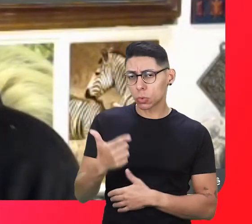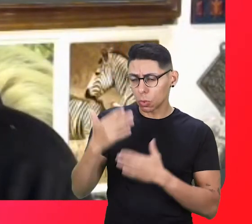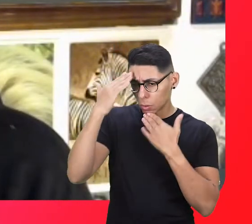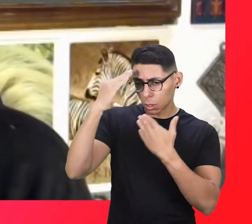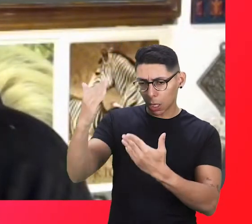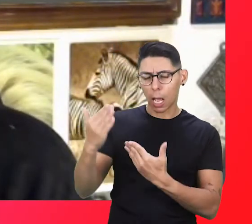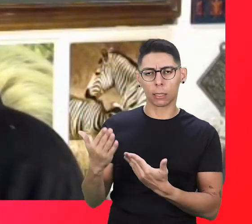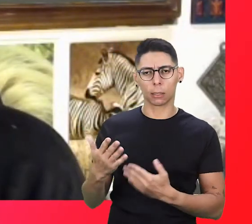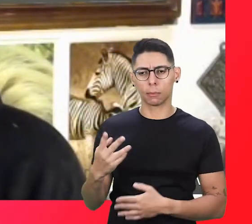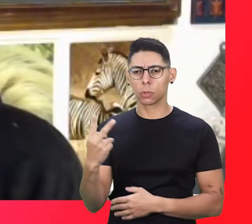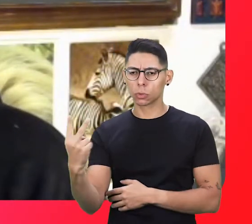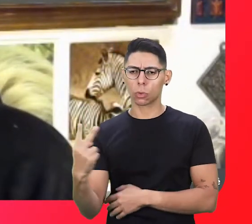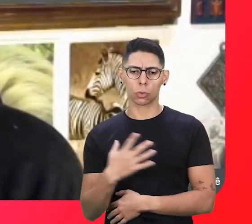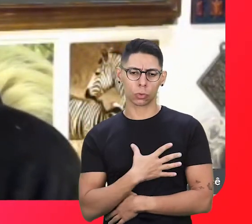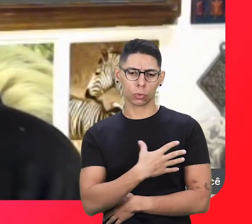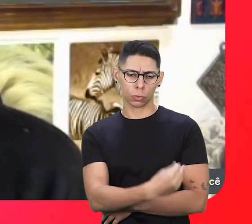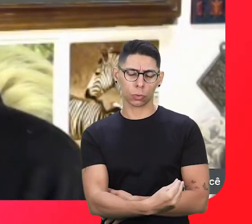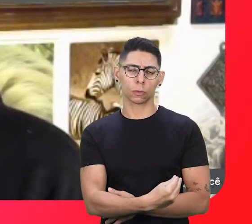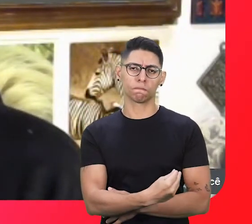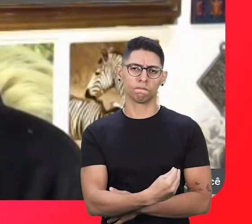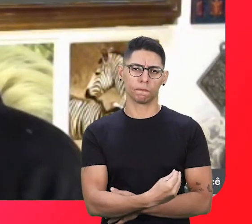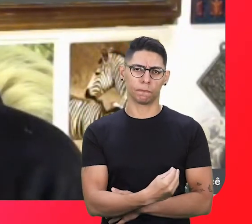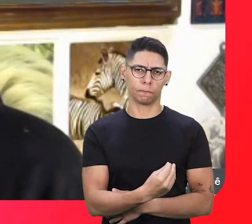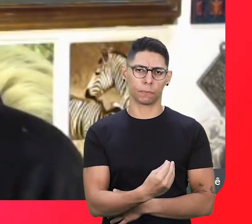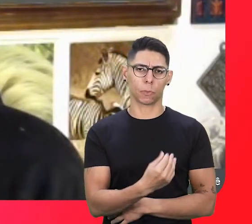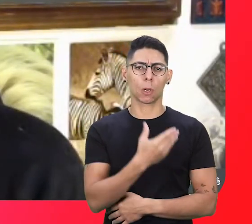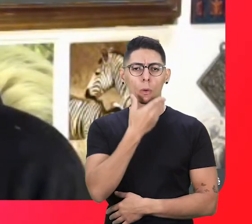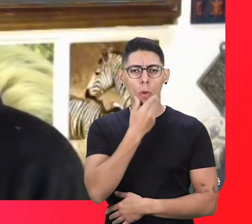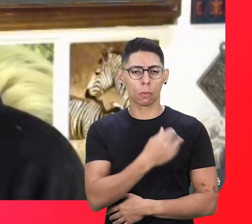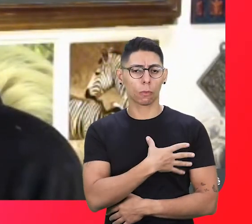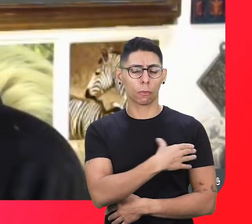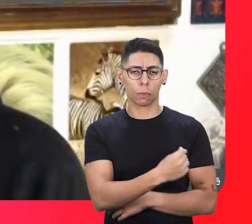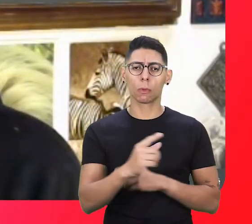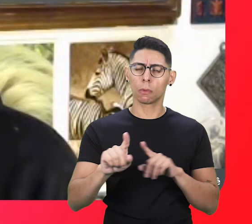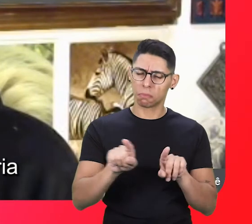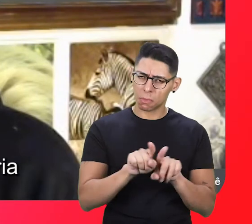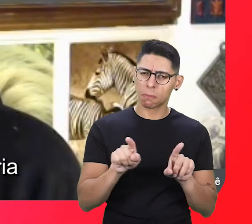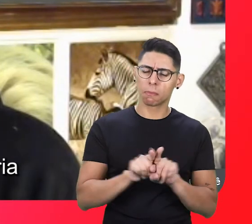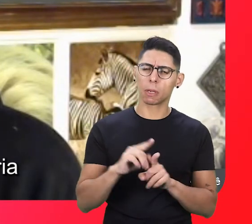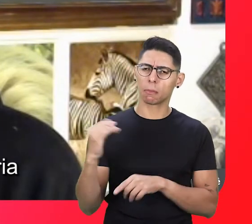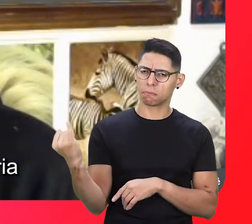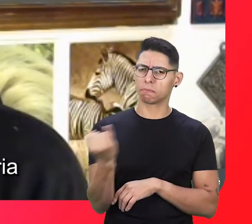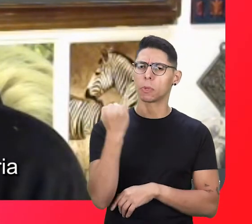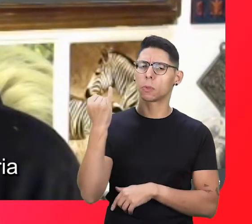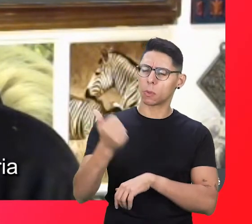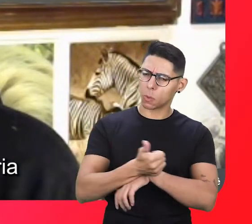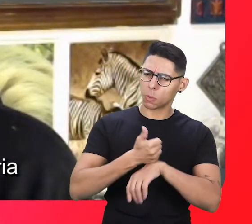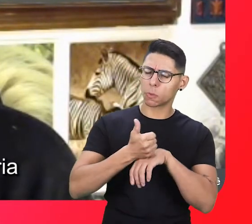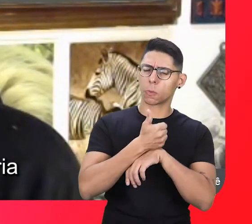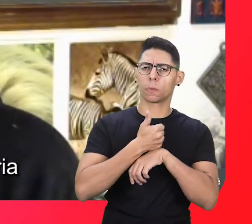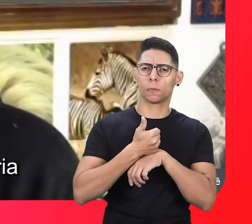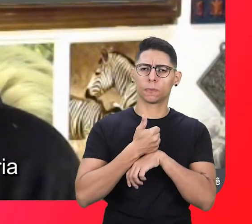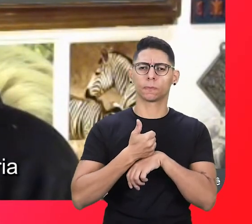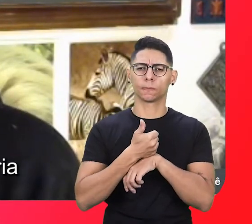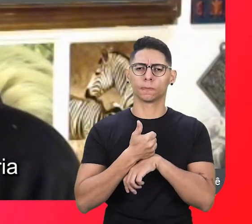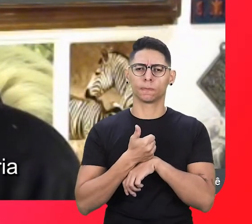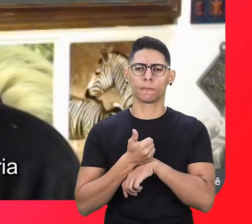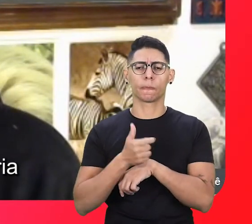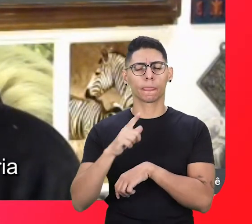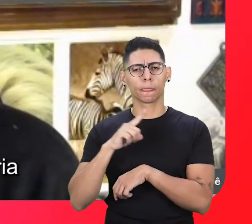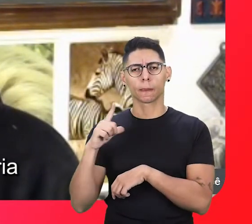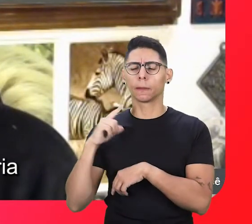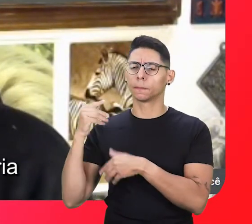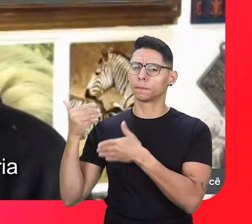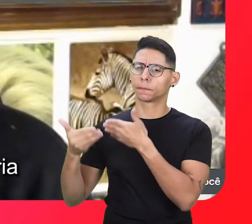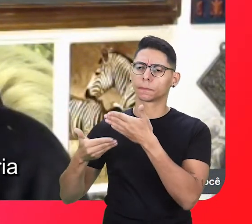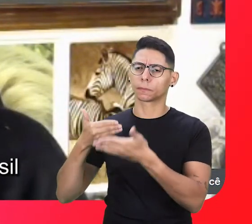forma como eles são. O meu filho também é um jurista muito importante, assim, uma pessoa que tem uma